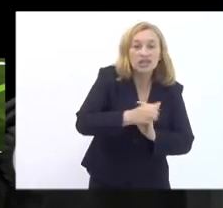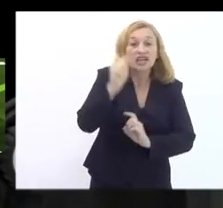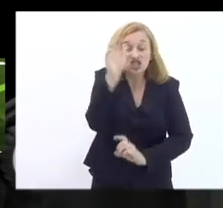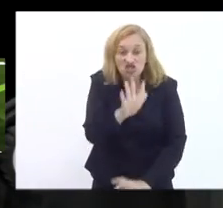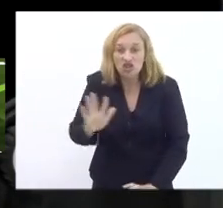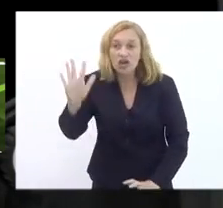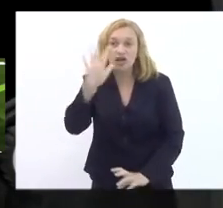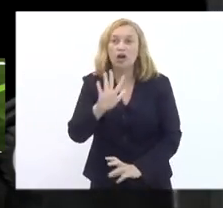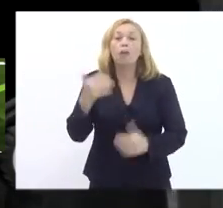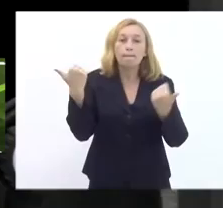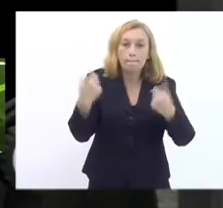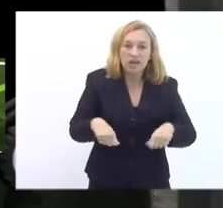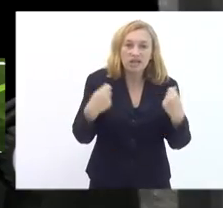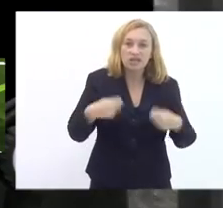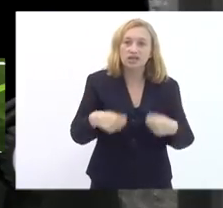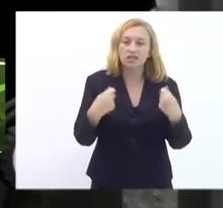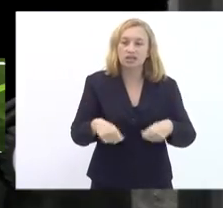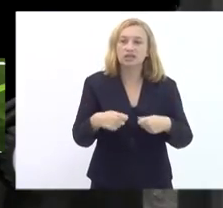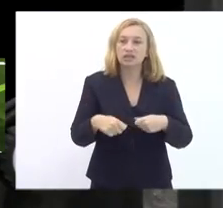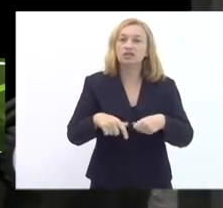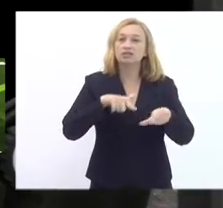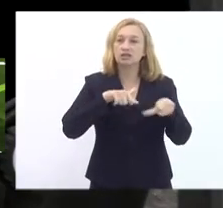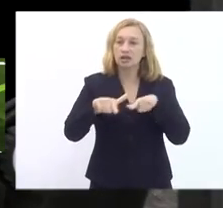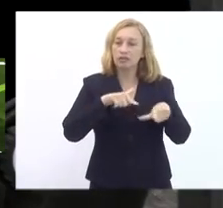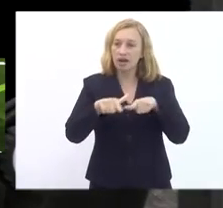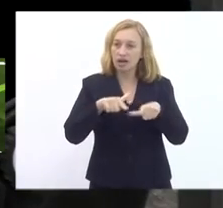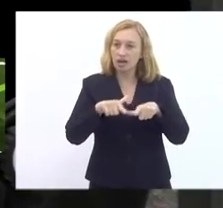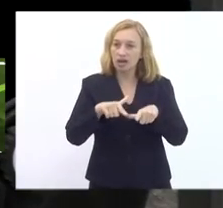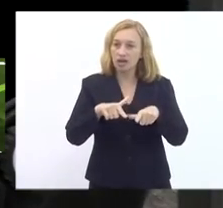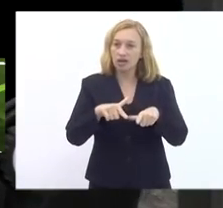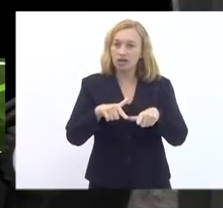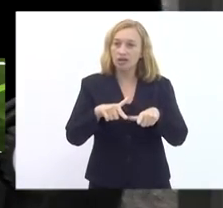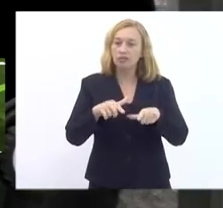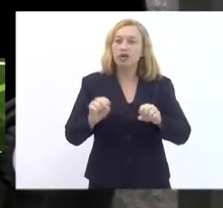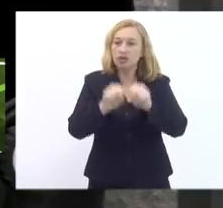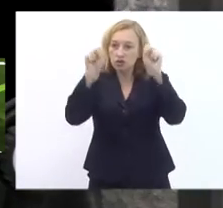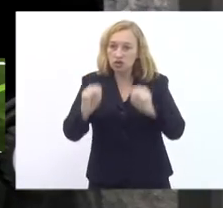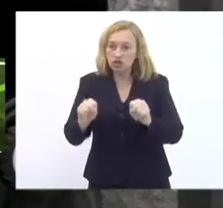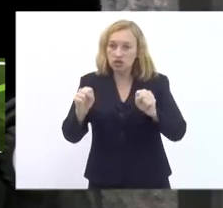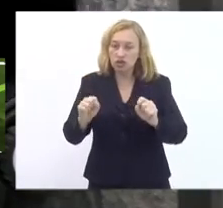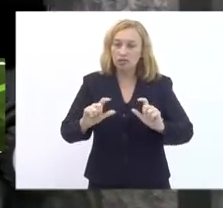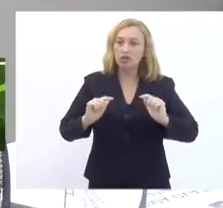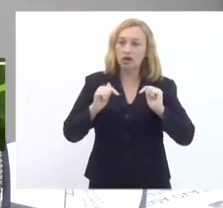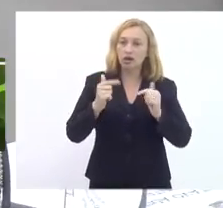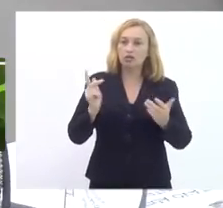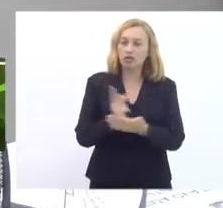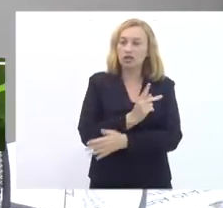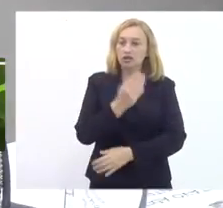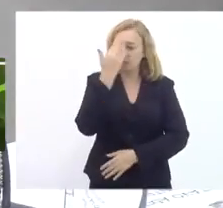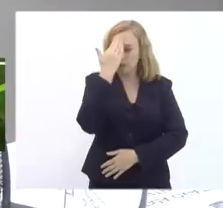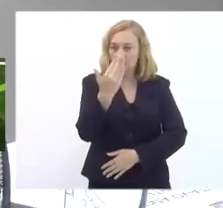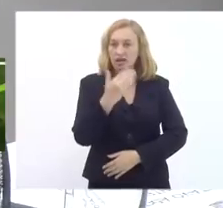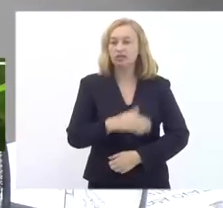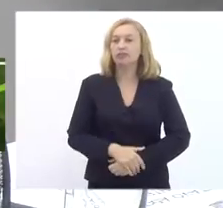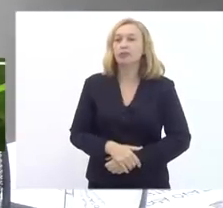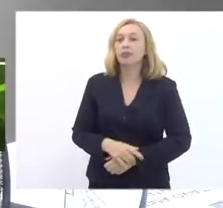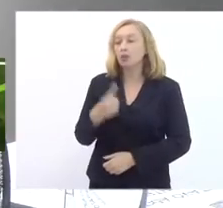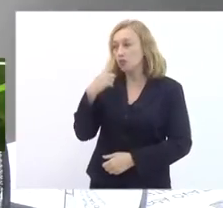todo precisa trabalhar para que o sistema seja isso. Concluí. Muito obrigado. Obrigado. Agora vou ouvir.